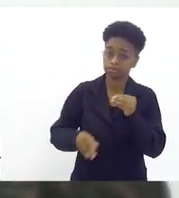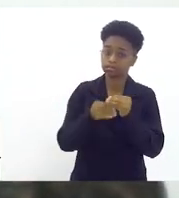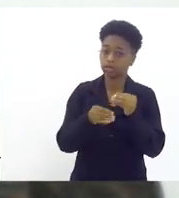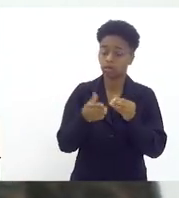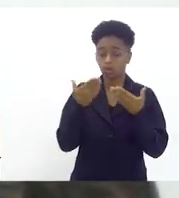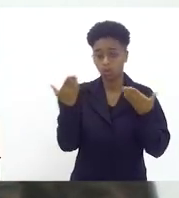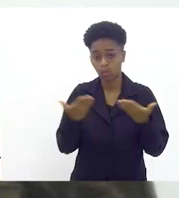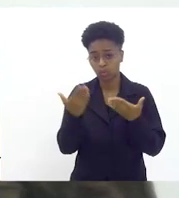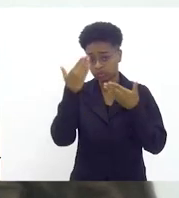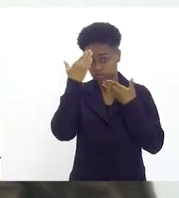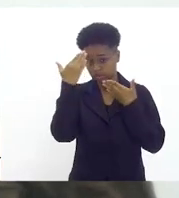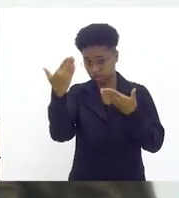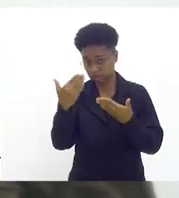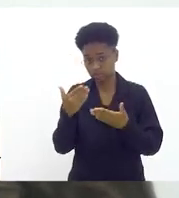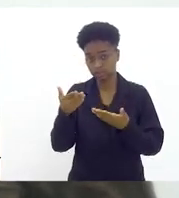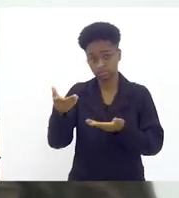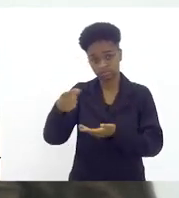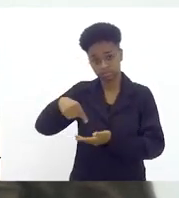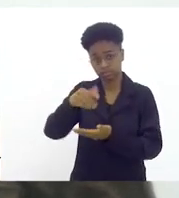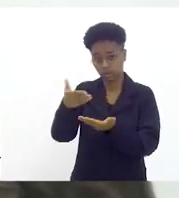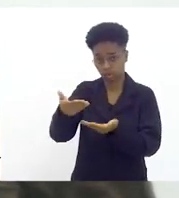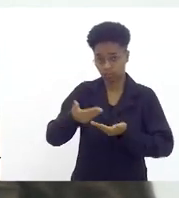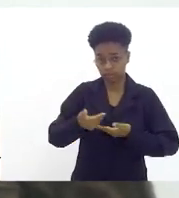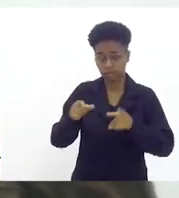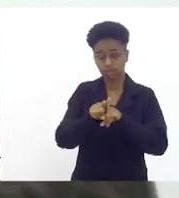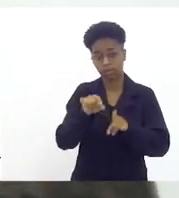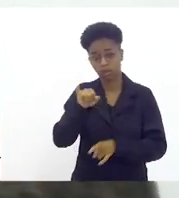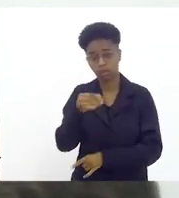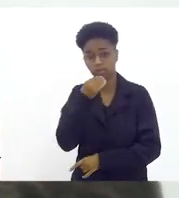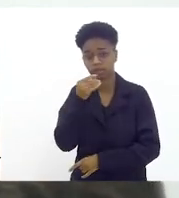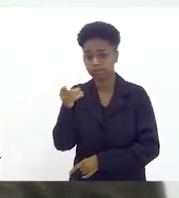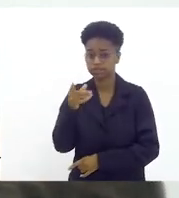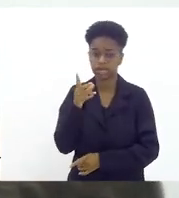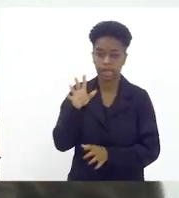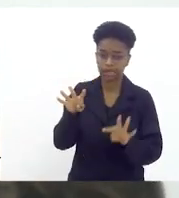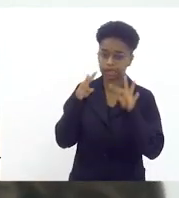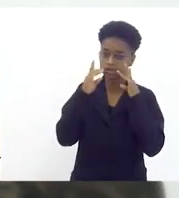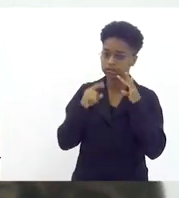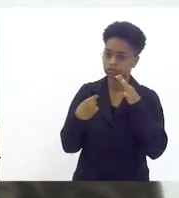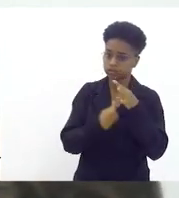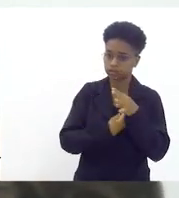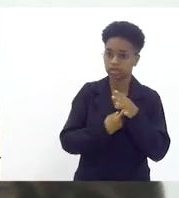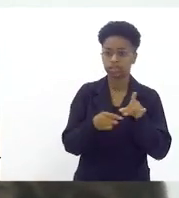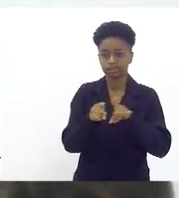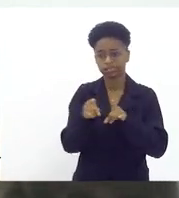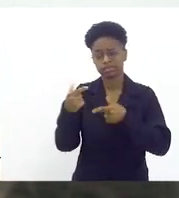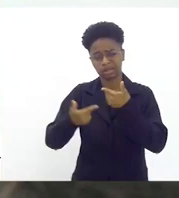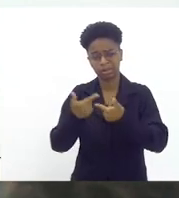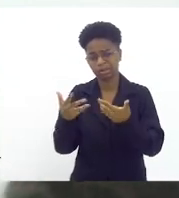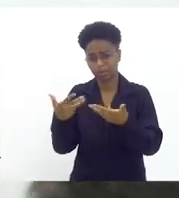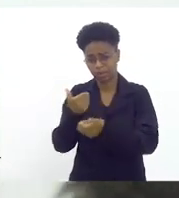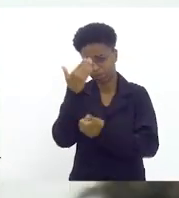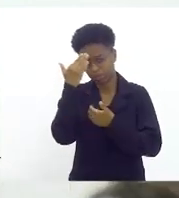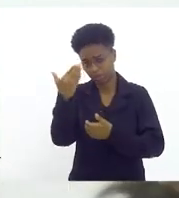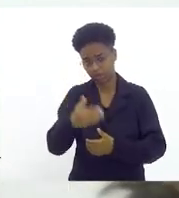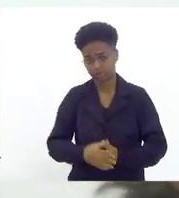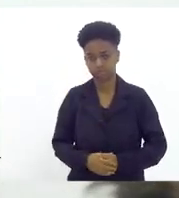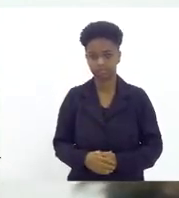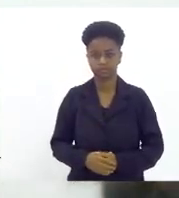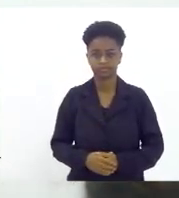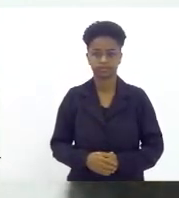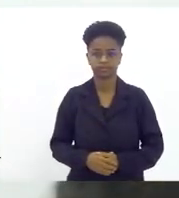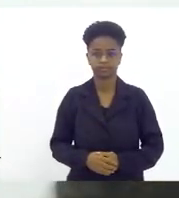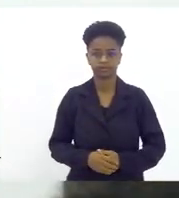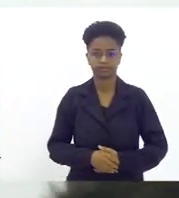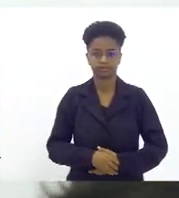hoje. Agradecer muitíssimo o convite e a oportunidade de você estar escutando a gente, estar fazendo muito bem o seu trabalho. Obrigado.